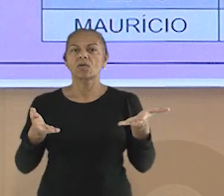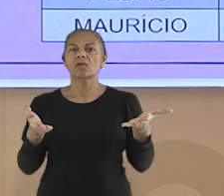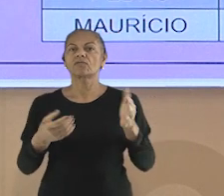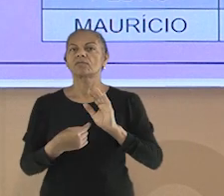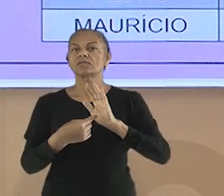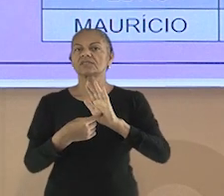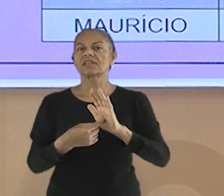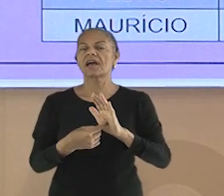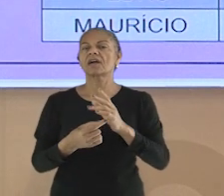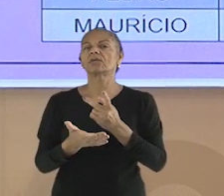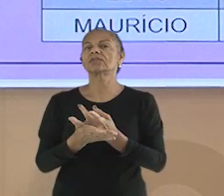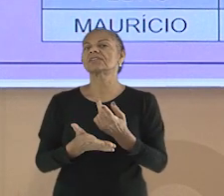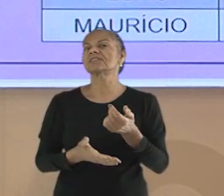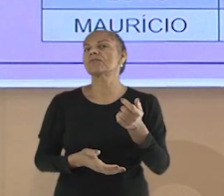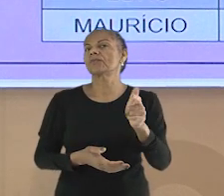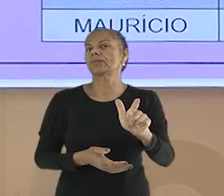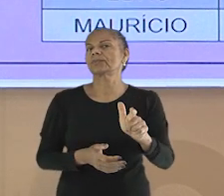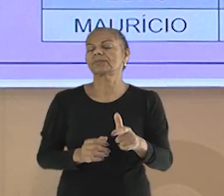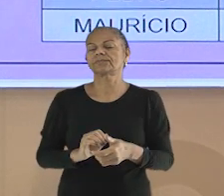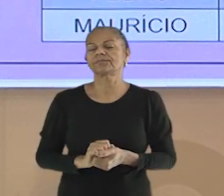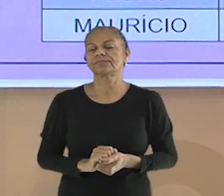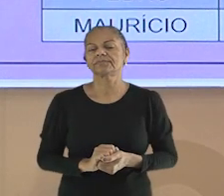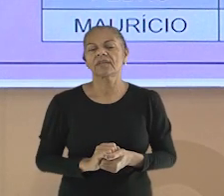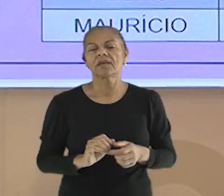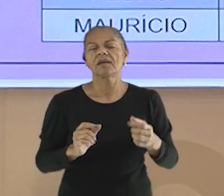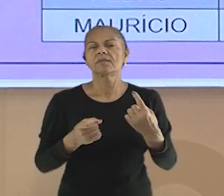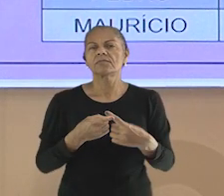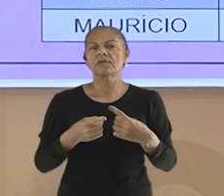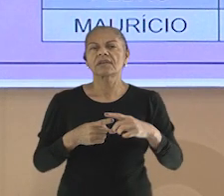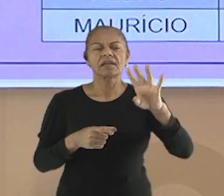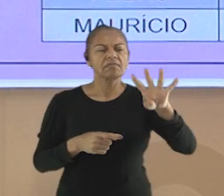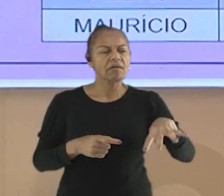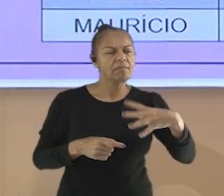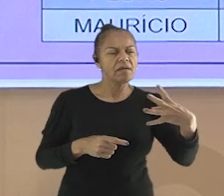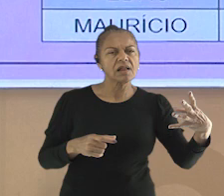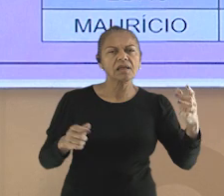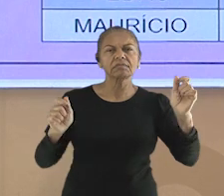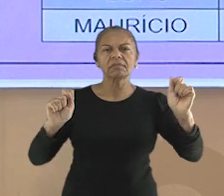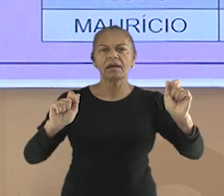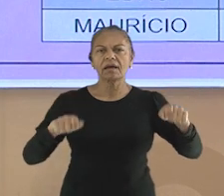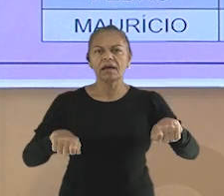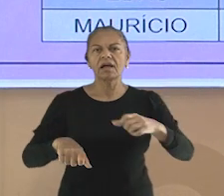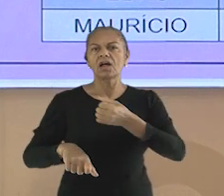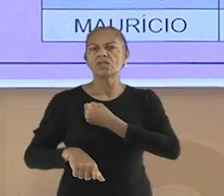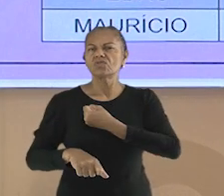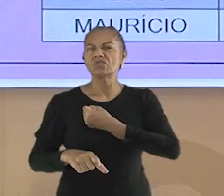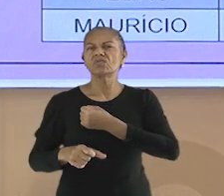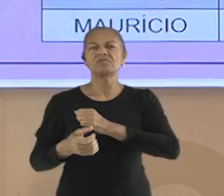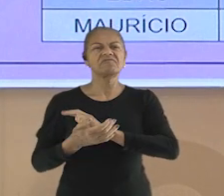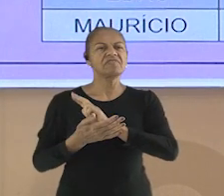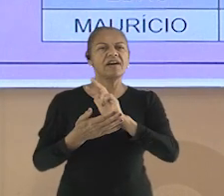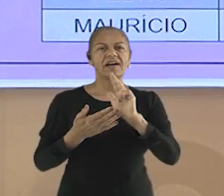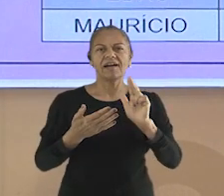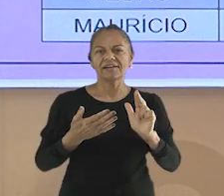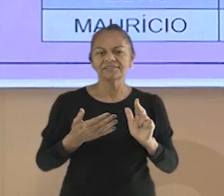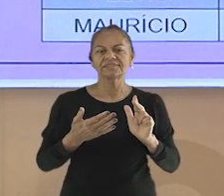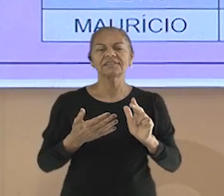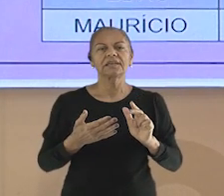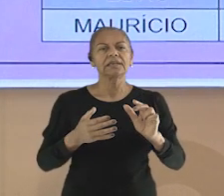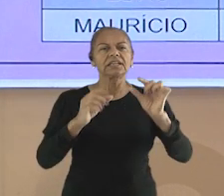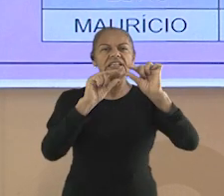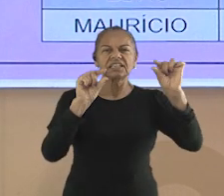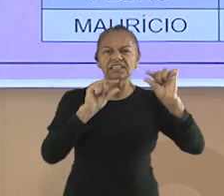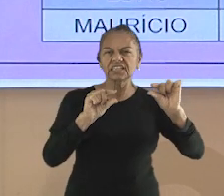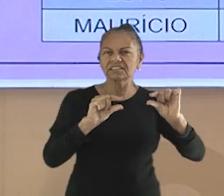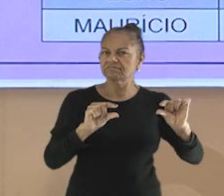Por isso, vamos ver uma outra situação onde elas aparecem. Como eu falei, as tabelas elas podem ter números variados